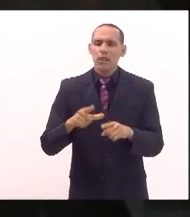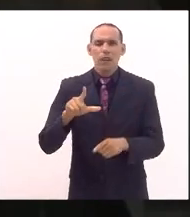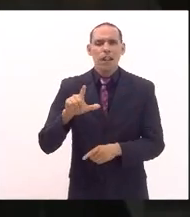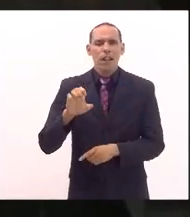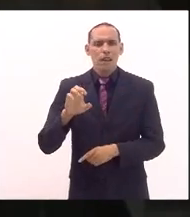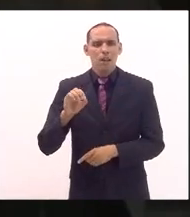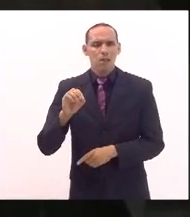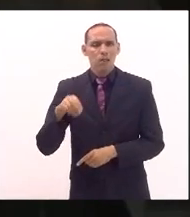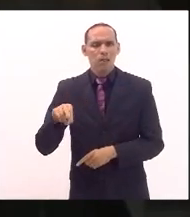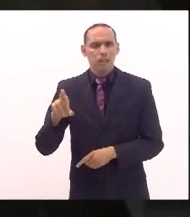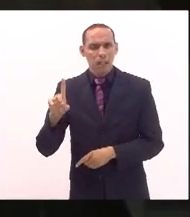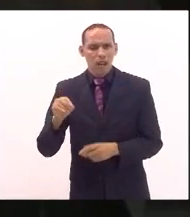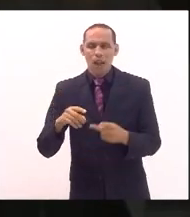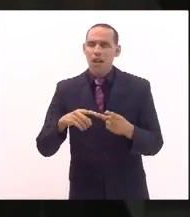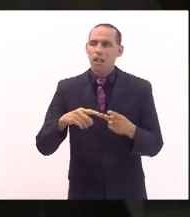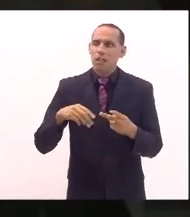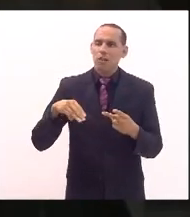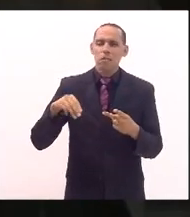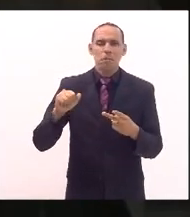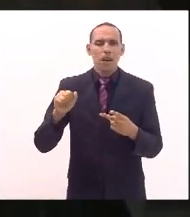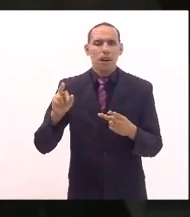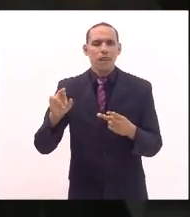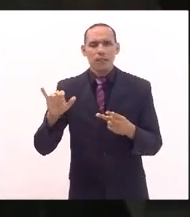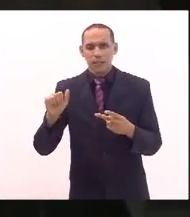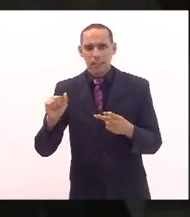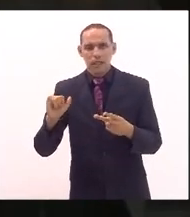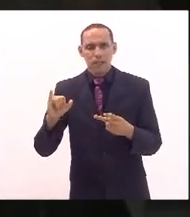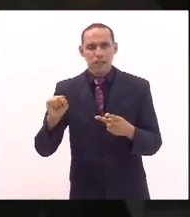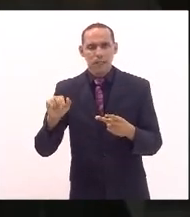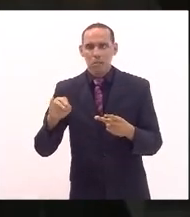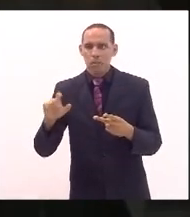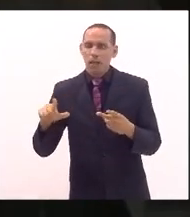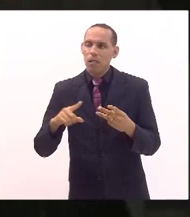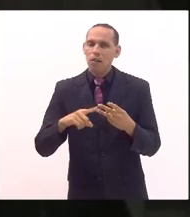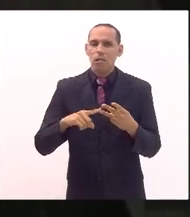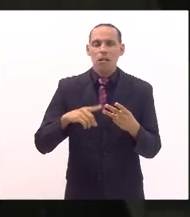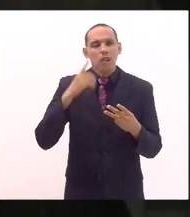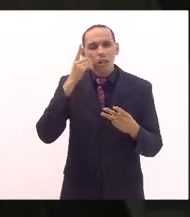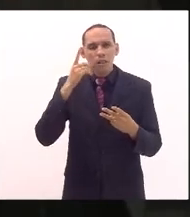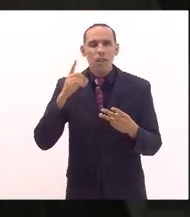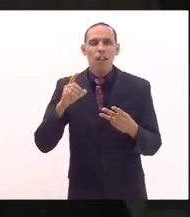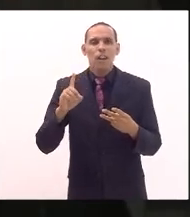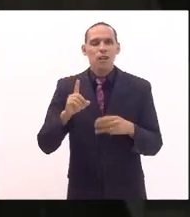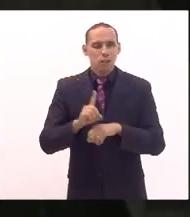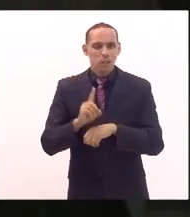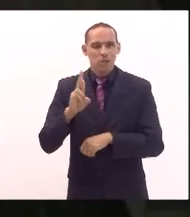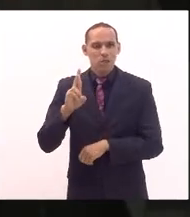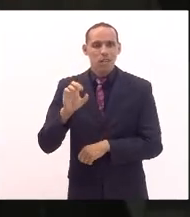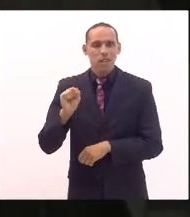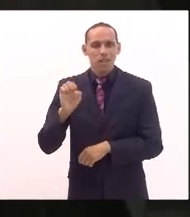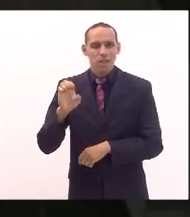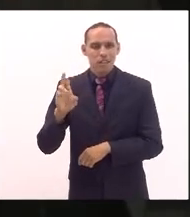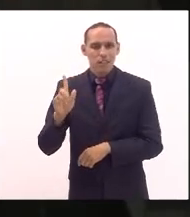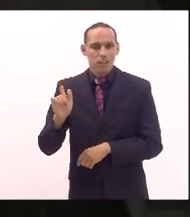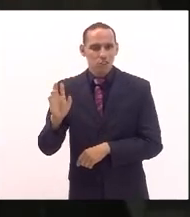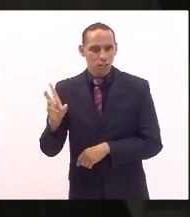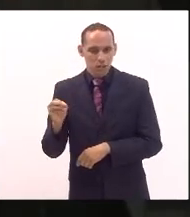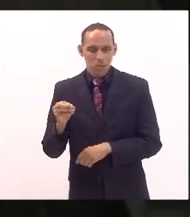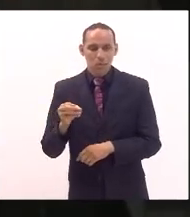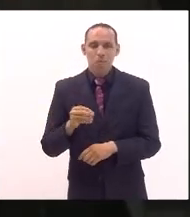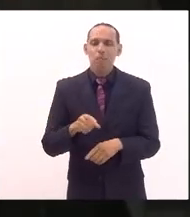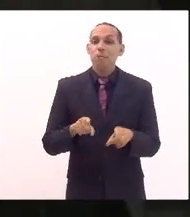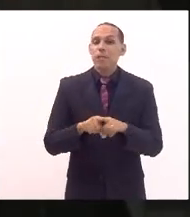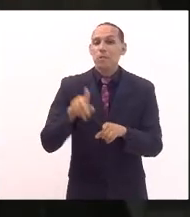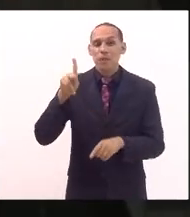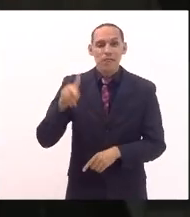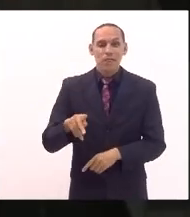tivemos Maria Isabel Castro tivemos o deputado Dr Serginho agora João Camilo e da presidência